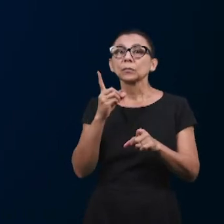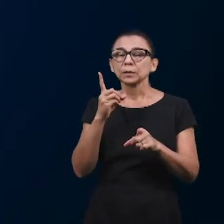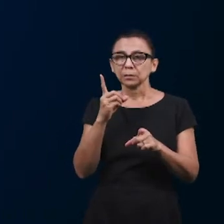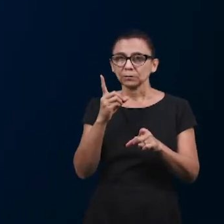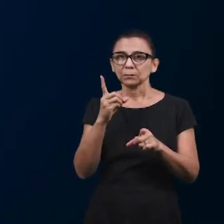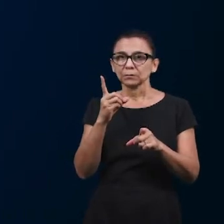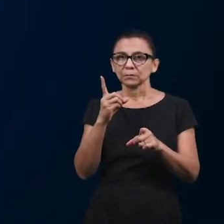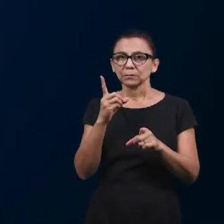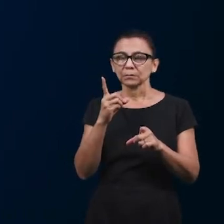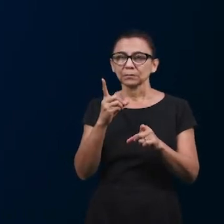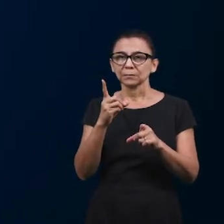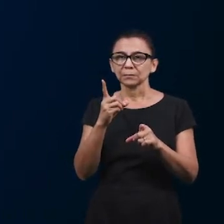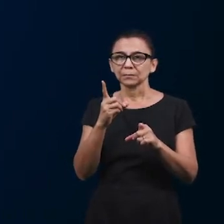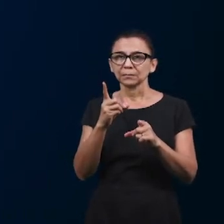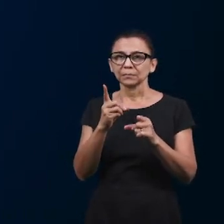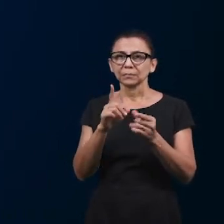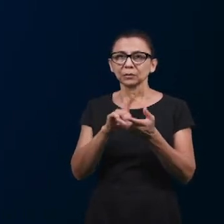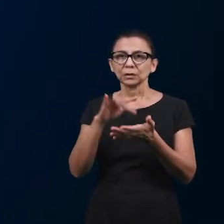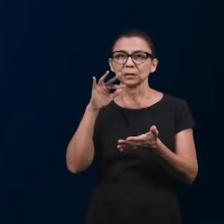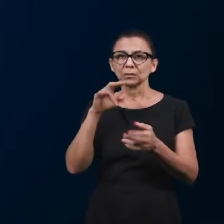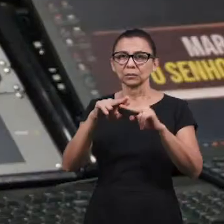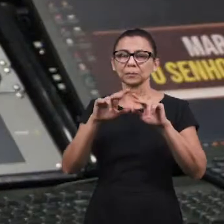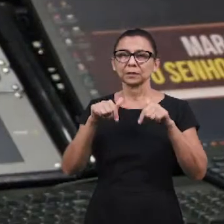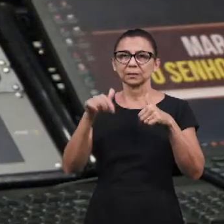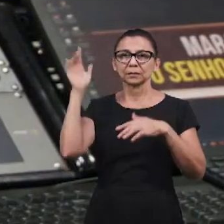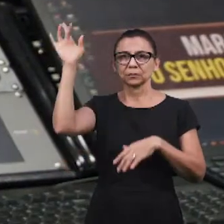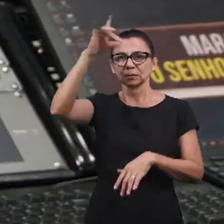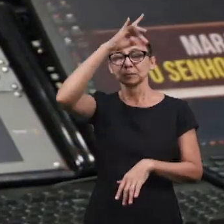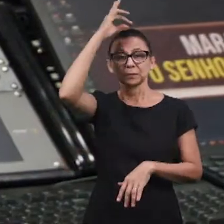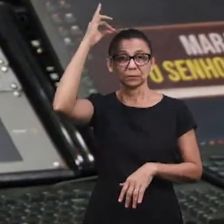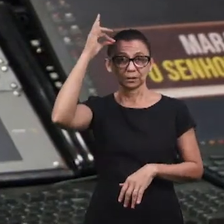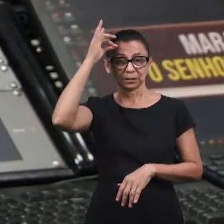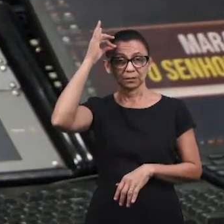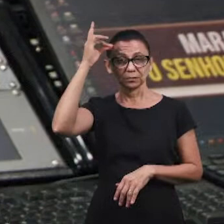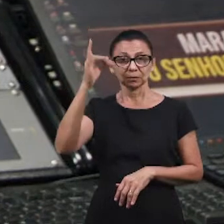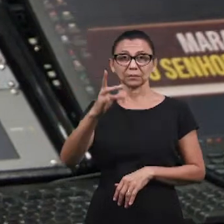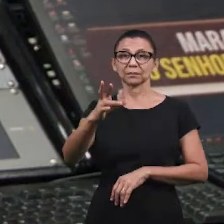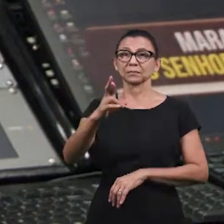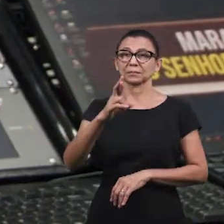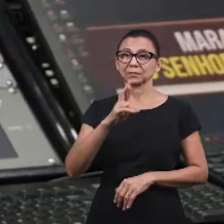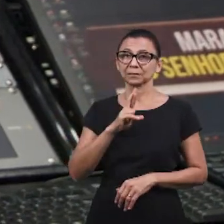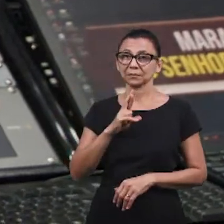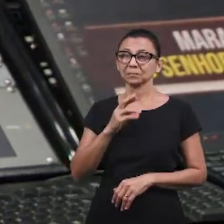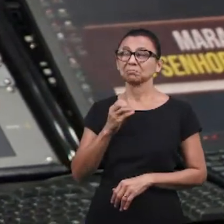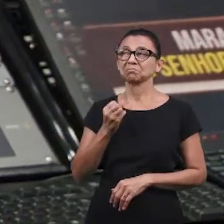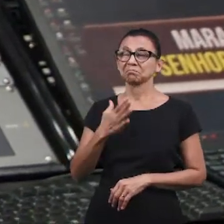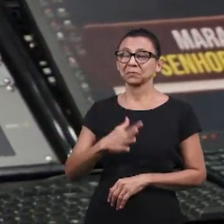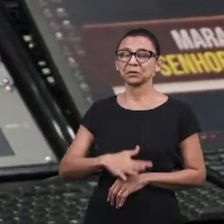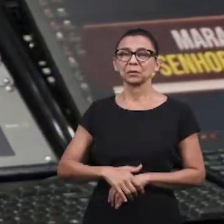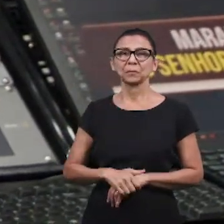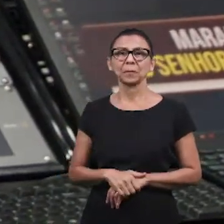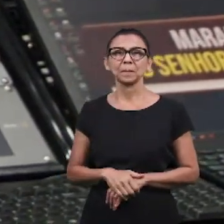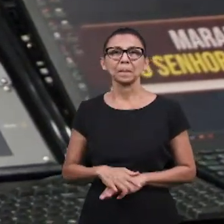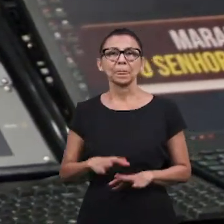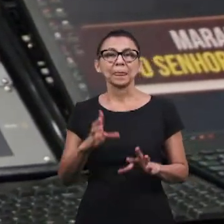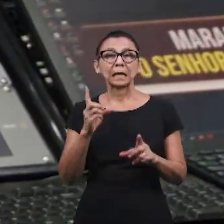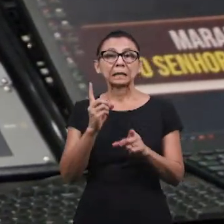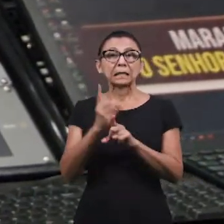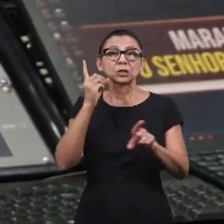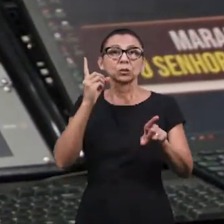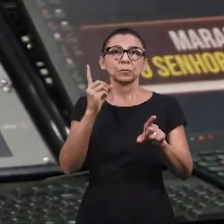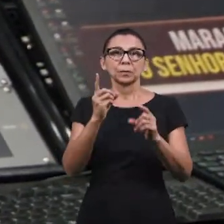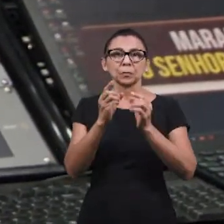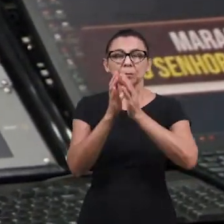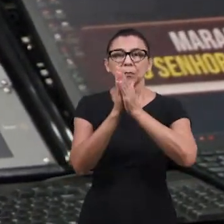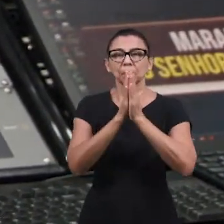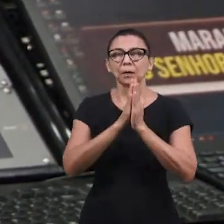revelação do Espírito Santo. A paz do Senhor, irmãos. A paz do Senhor, Amanda. Muito bem respondido. Descobrir o tesouro, ou seja, a palavra,